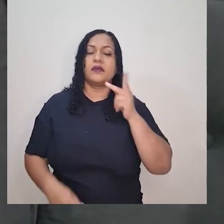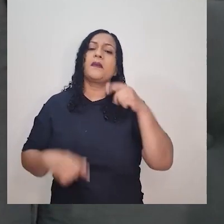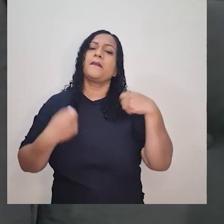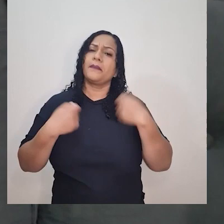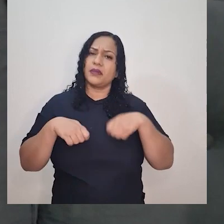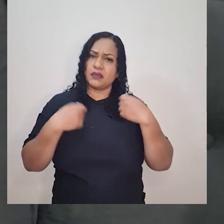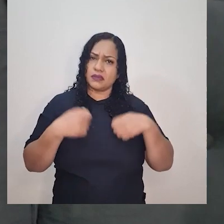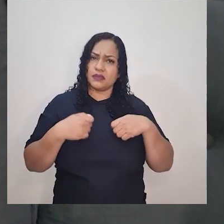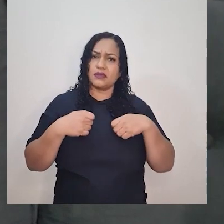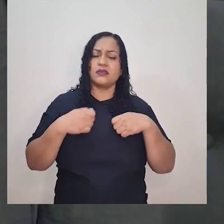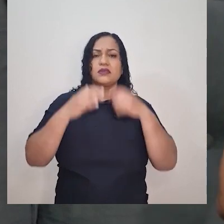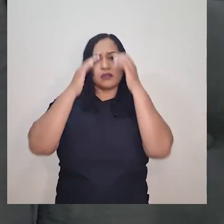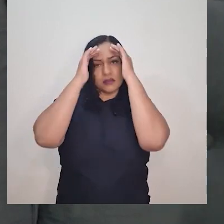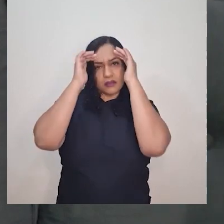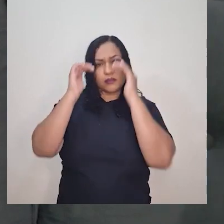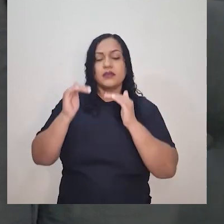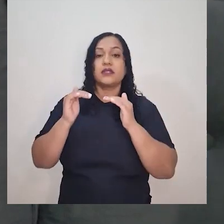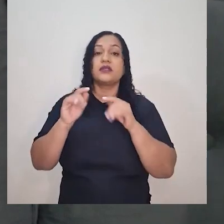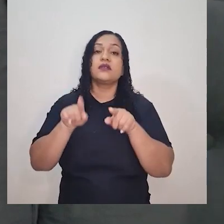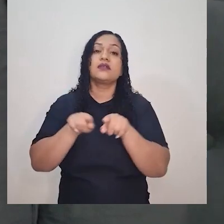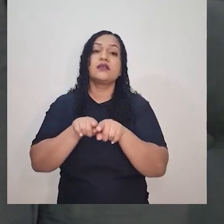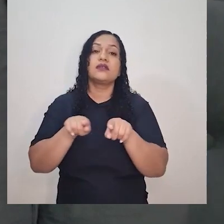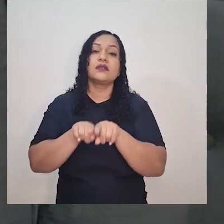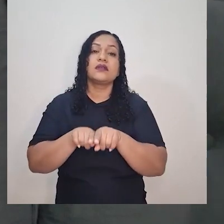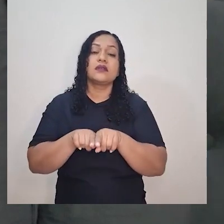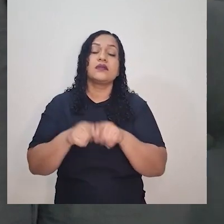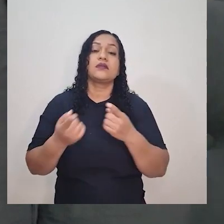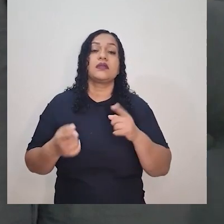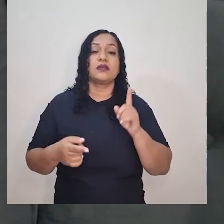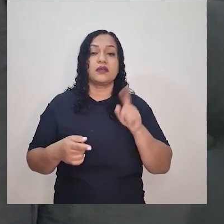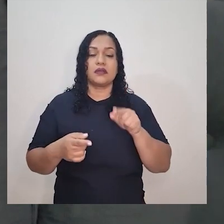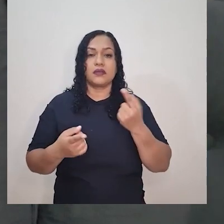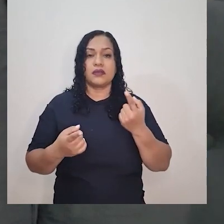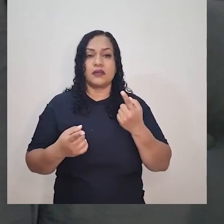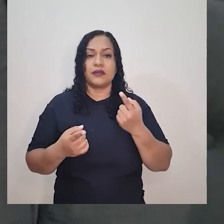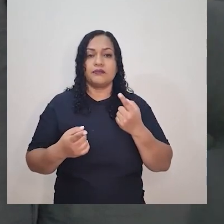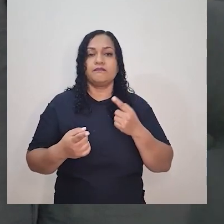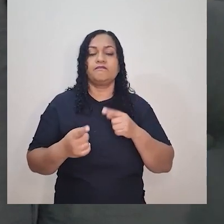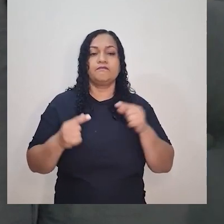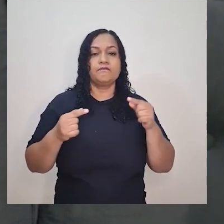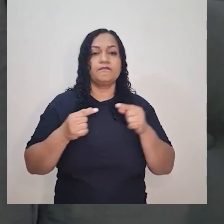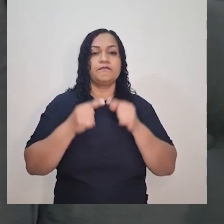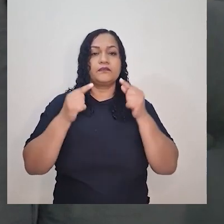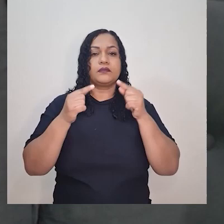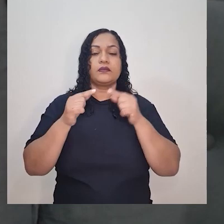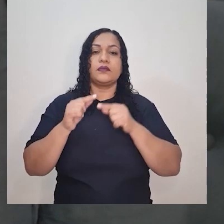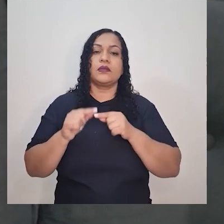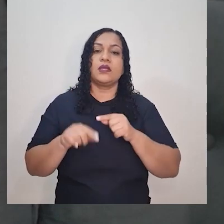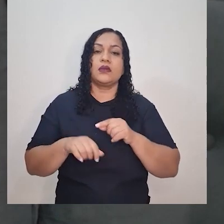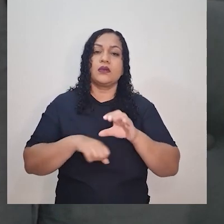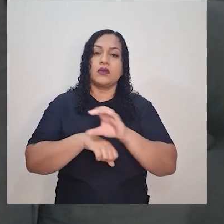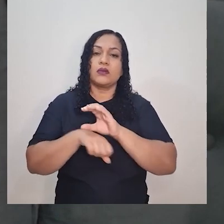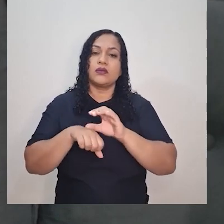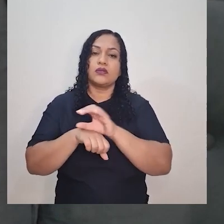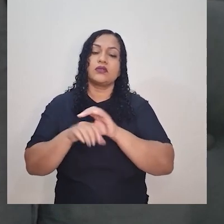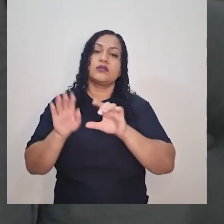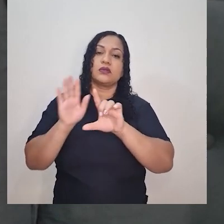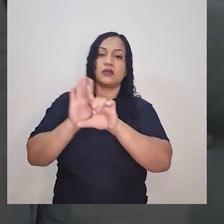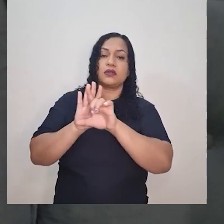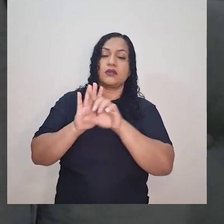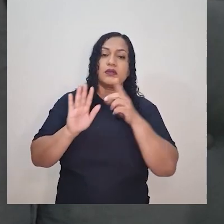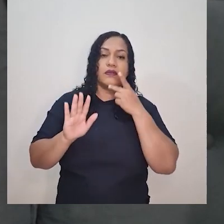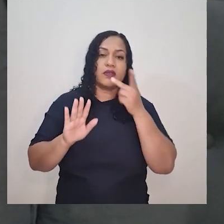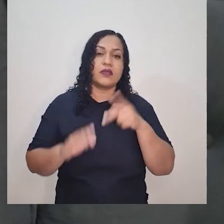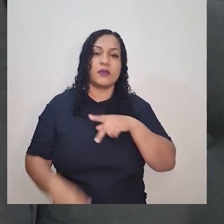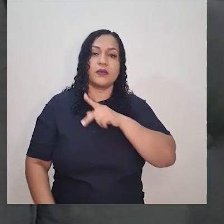precisa ser levado em consideração e também vai de encontro ao aspecto legal, quando nós falamos em